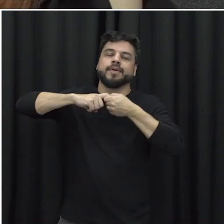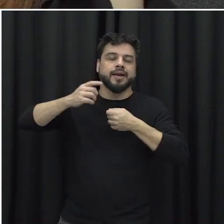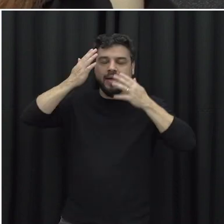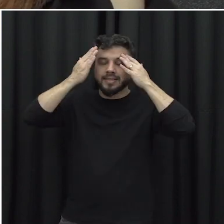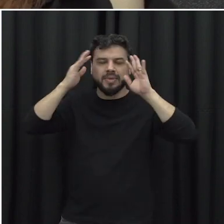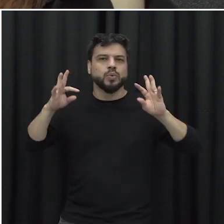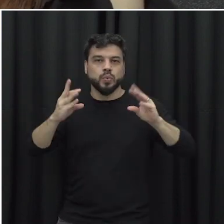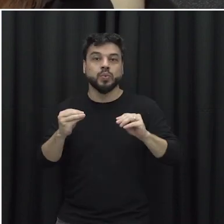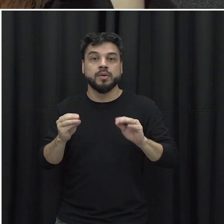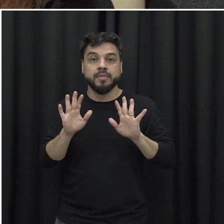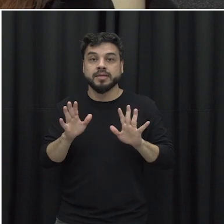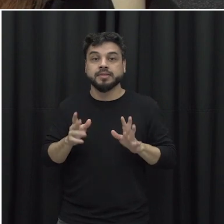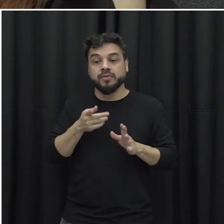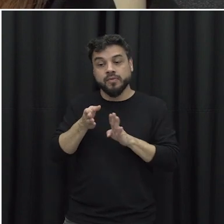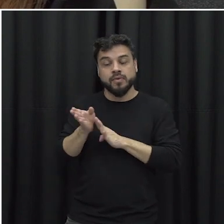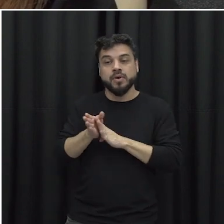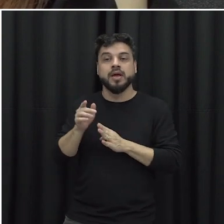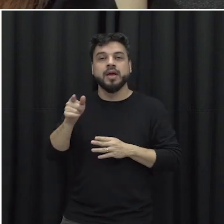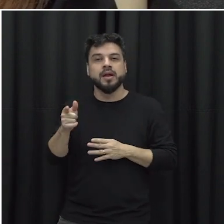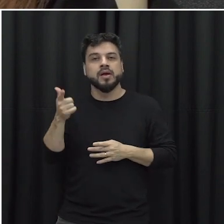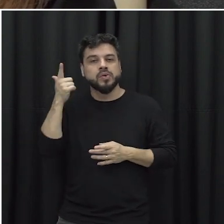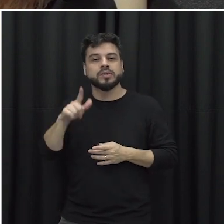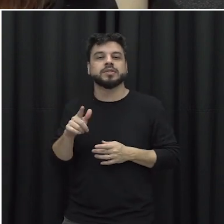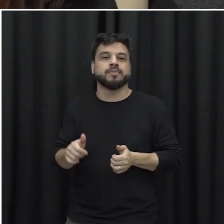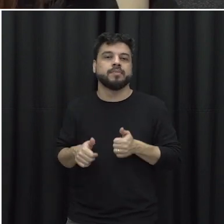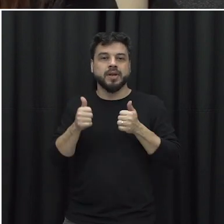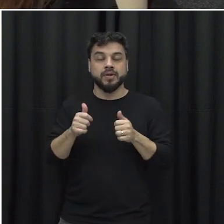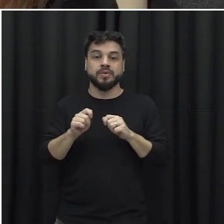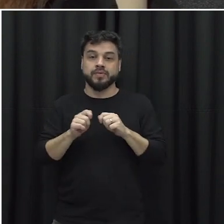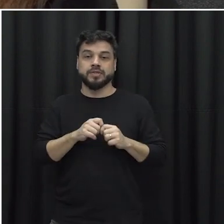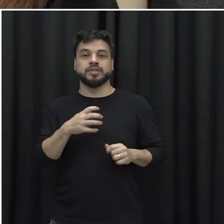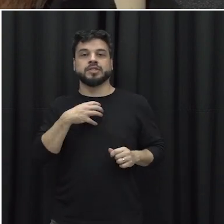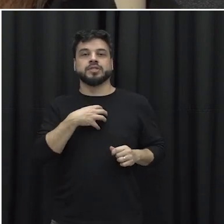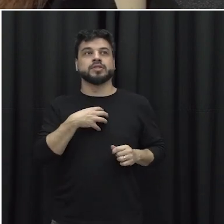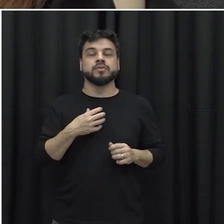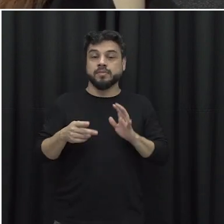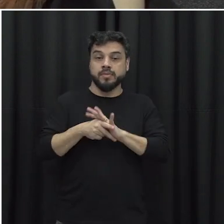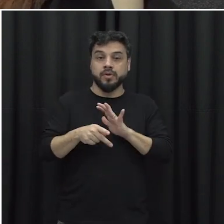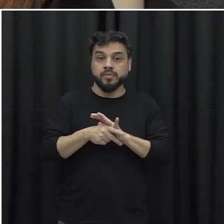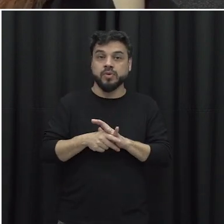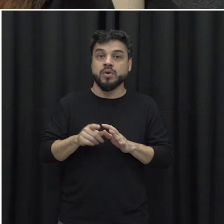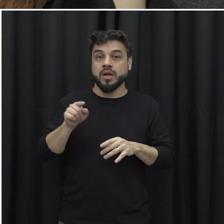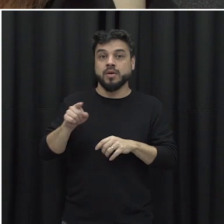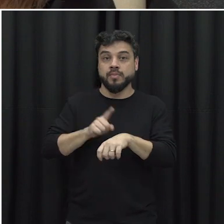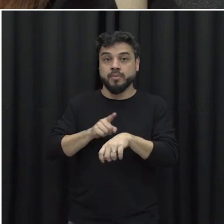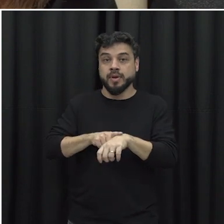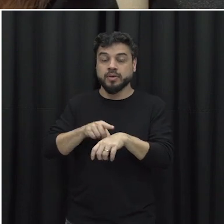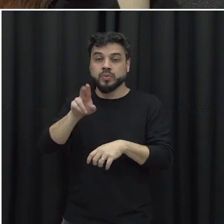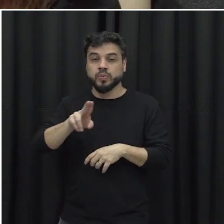o que a gente quer é que pelo menos ele permaneça nesse status que ele está no momento que ele começa a usar a